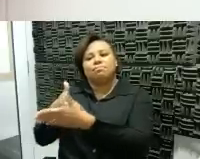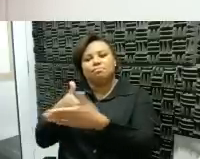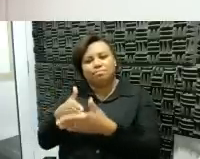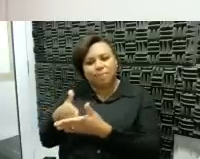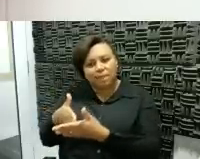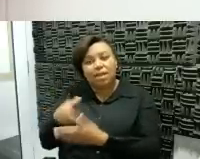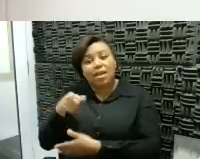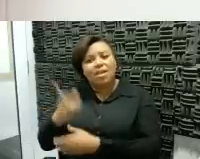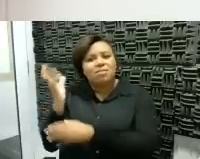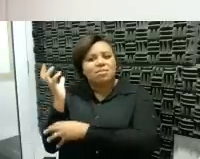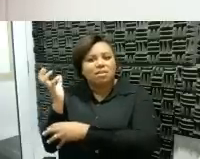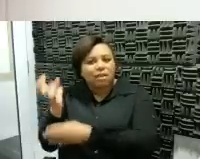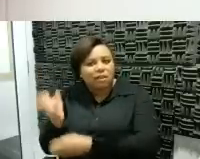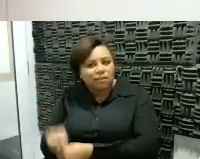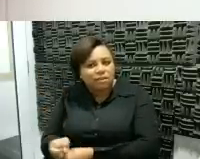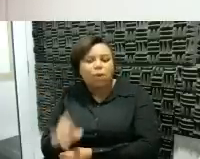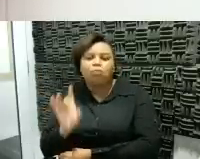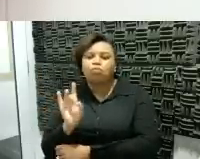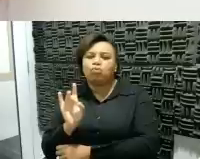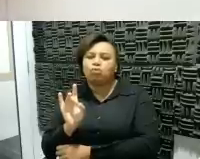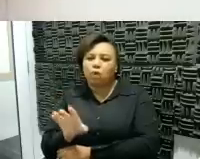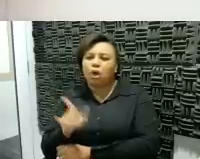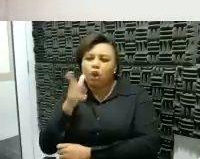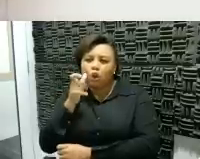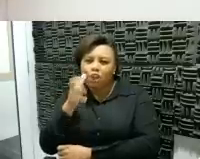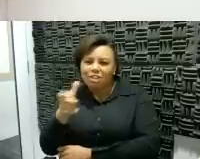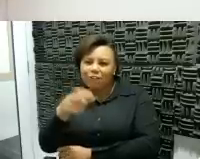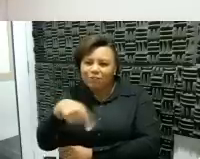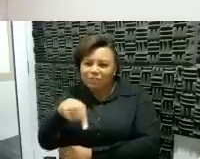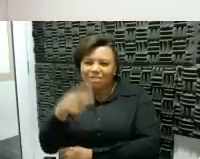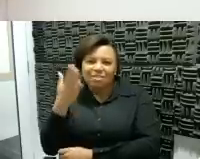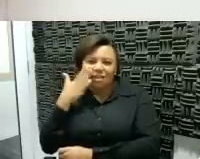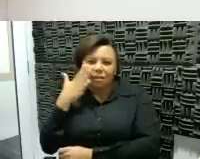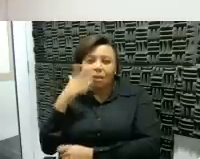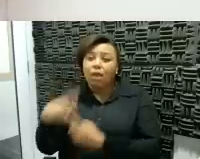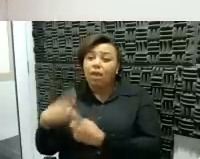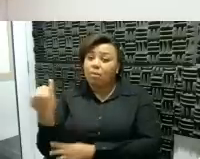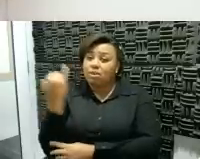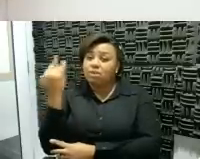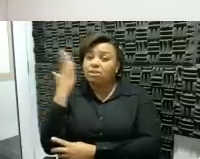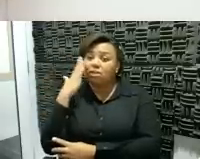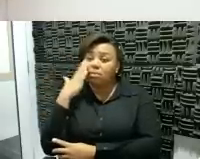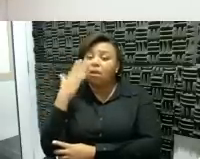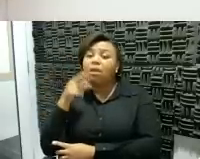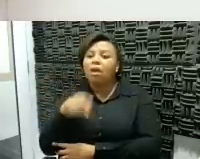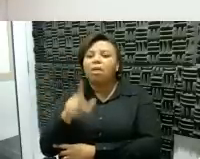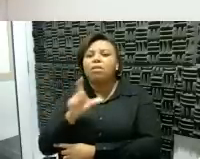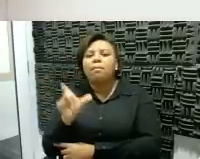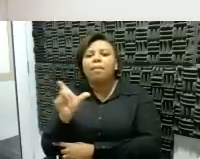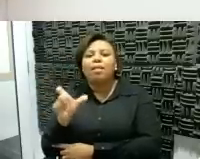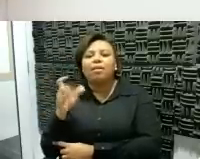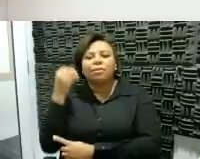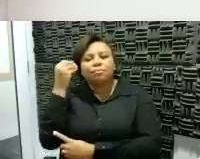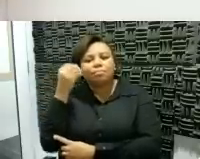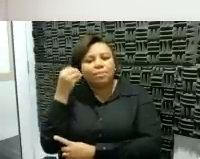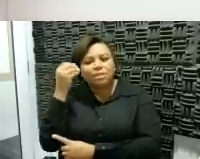título de de Curiosidade porque eu acho importante que a gente fale Tem usado a palavra psicossocial porque a palavra